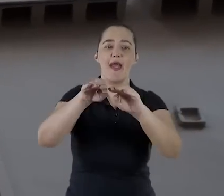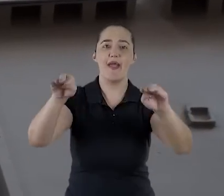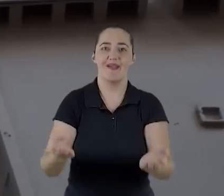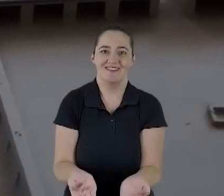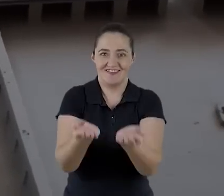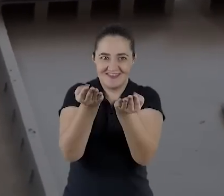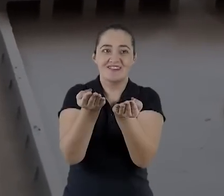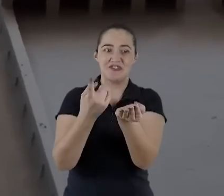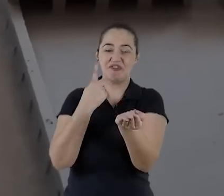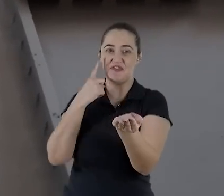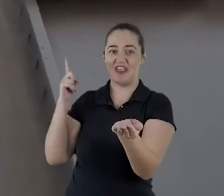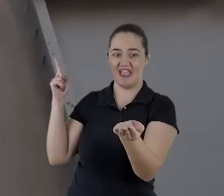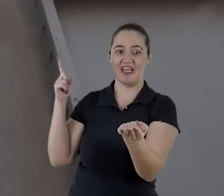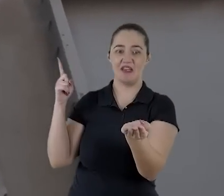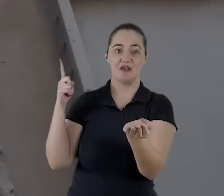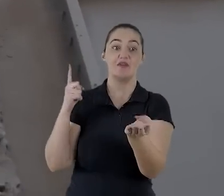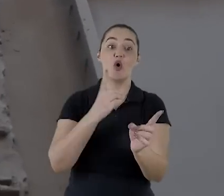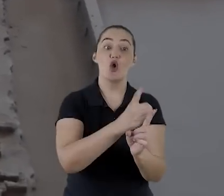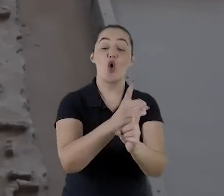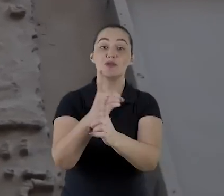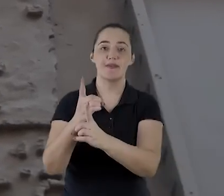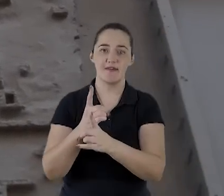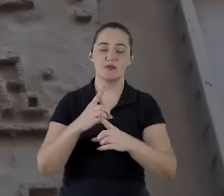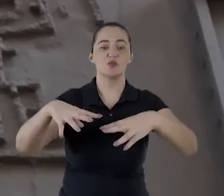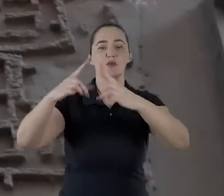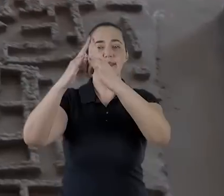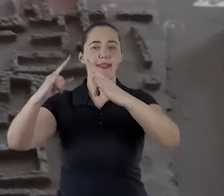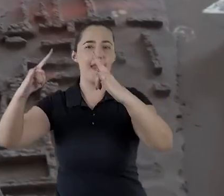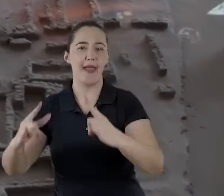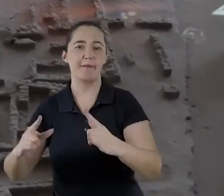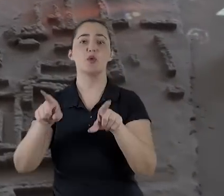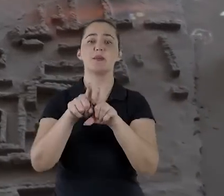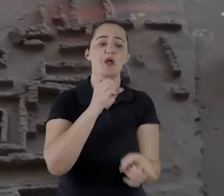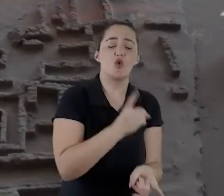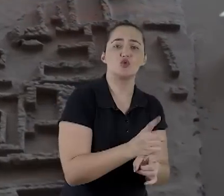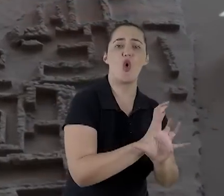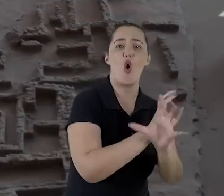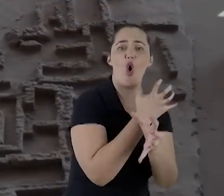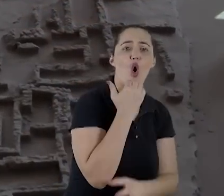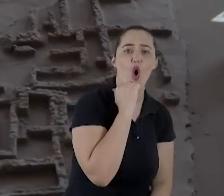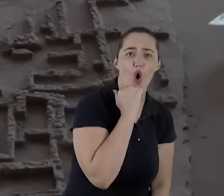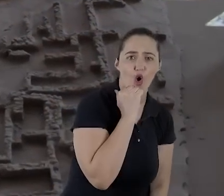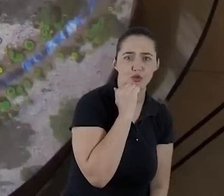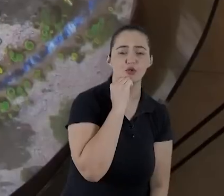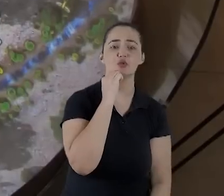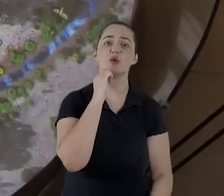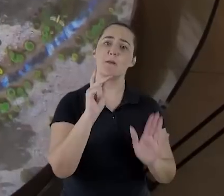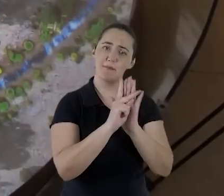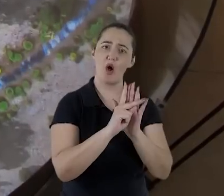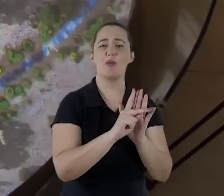templos diferentes. Restos arqueológicos dos templos foram achados. Foram achados restos de ossos, por exemplo,